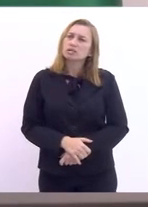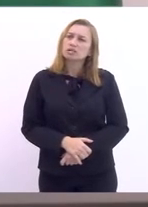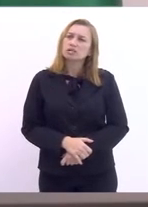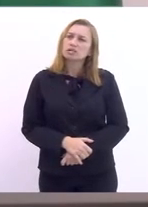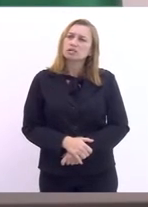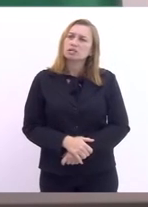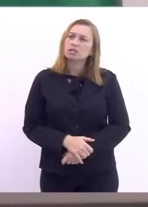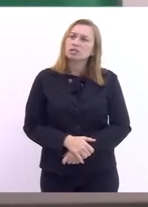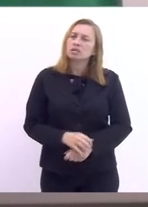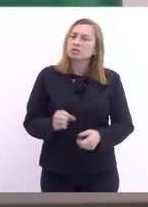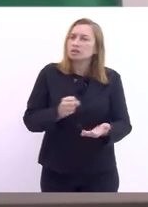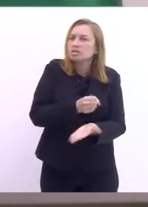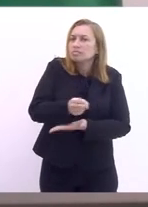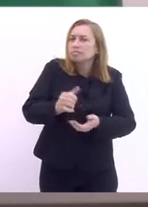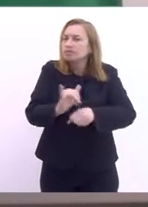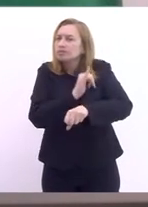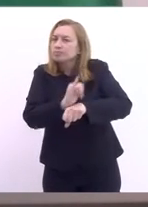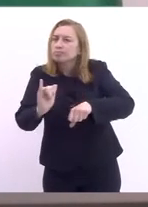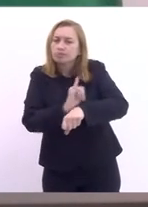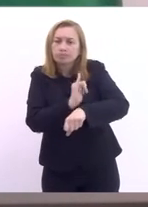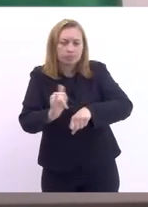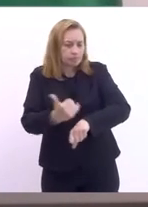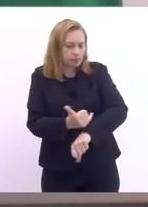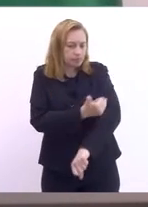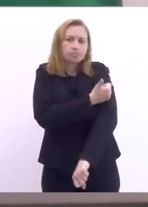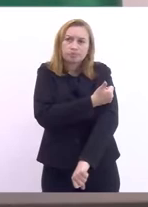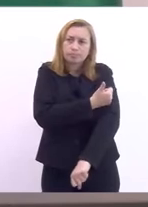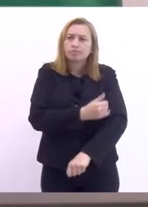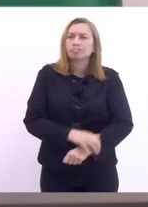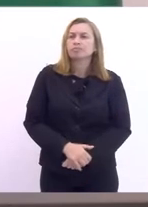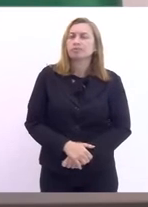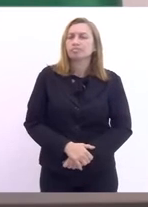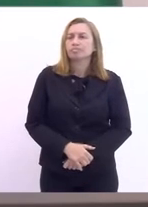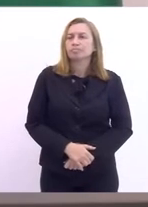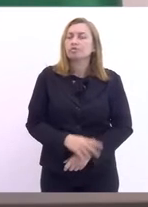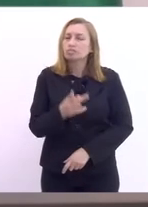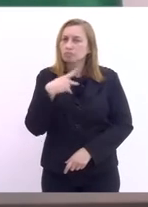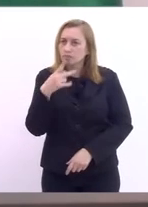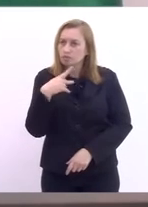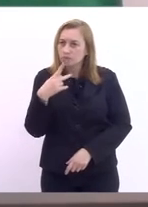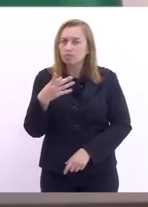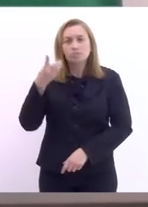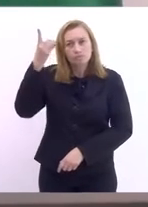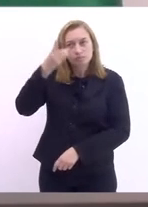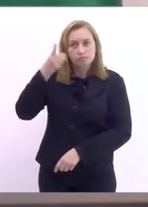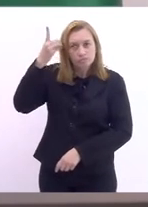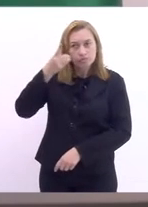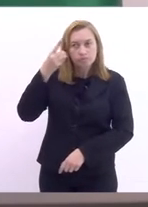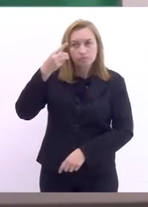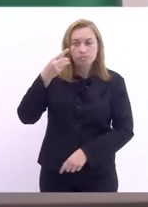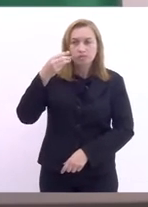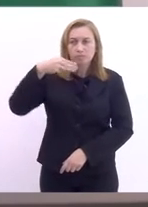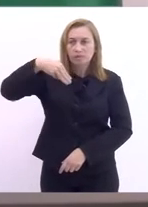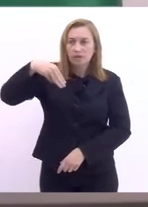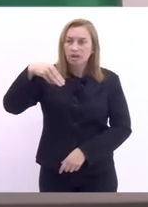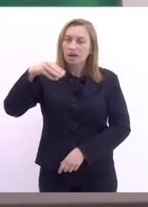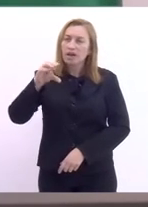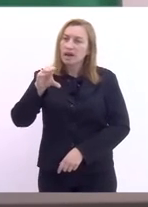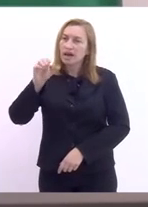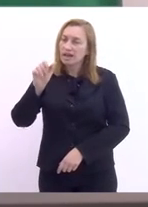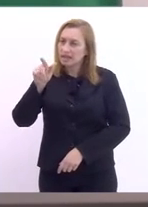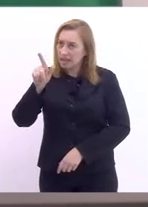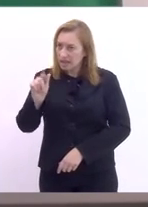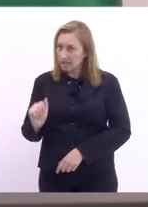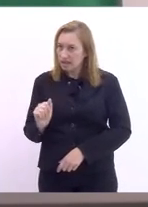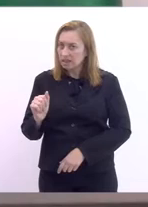no eixo estratégico de infraestrutura, e aí estou falando para o deputado Márcio Canella e para a